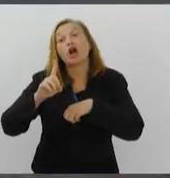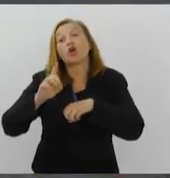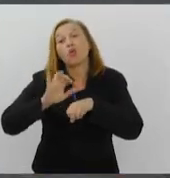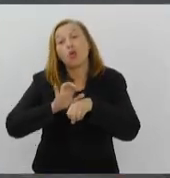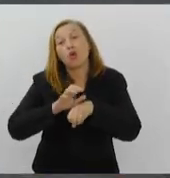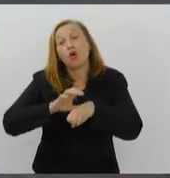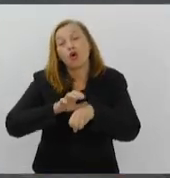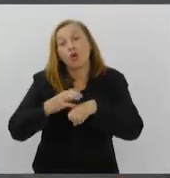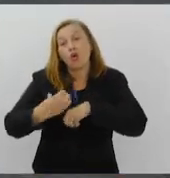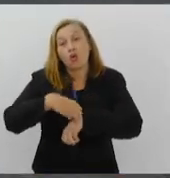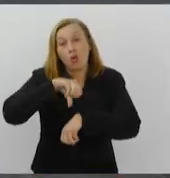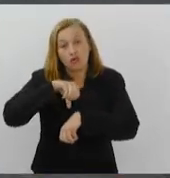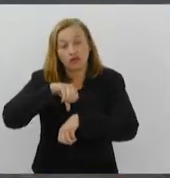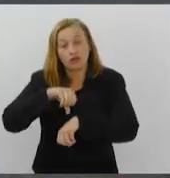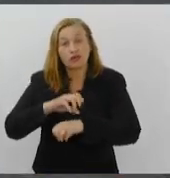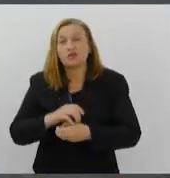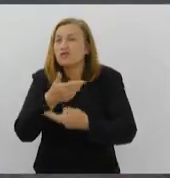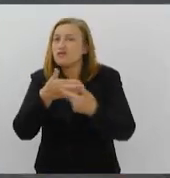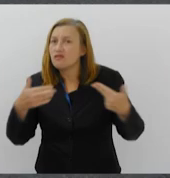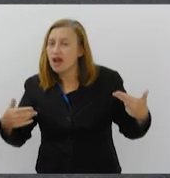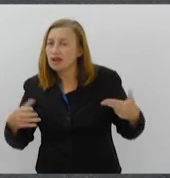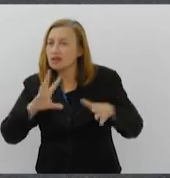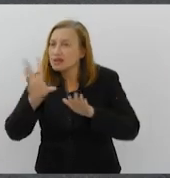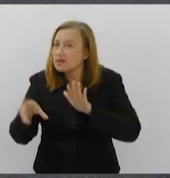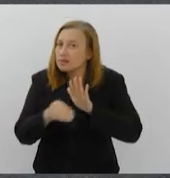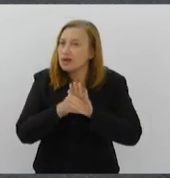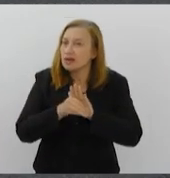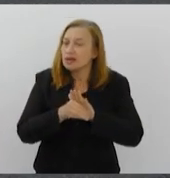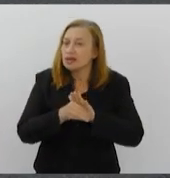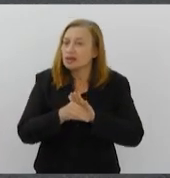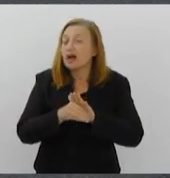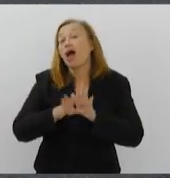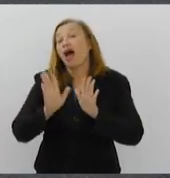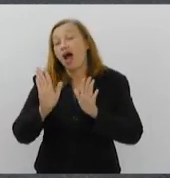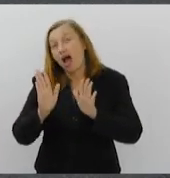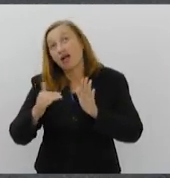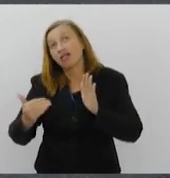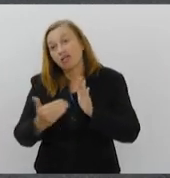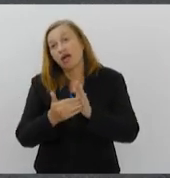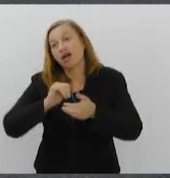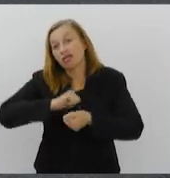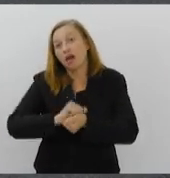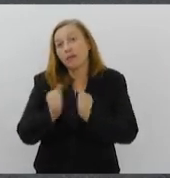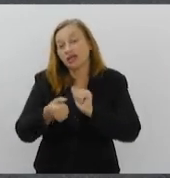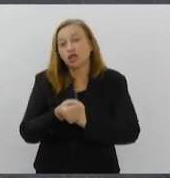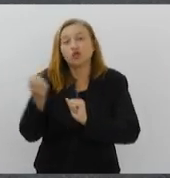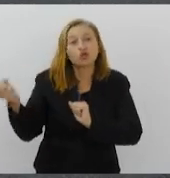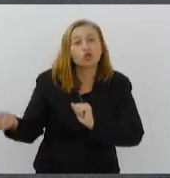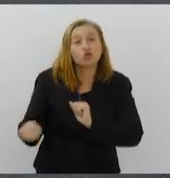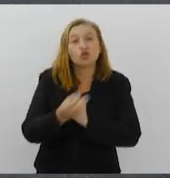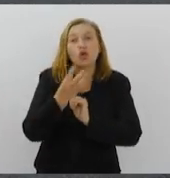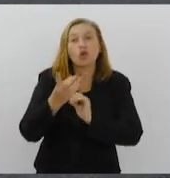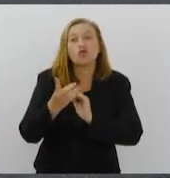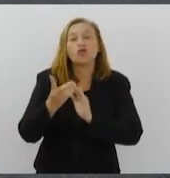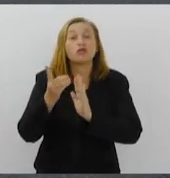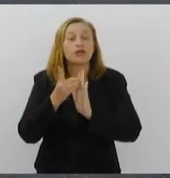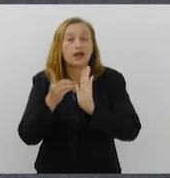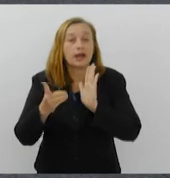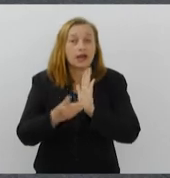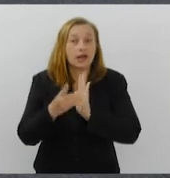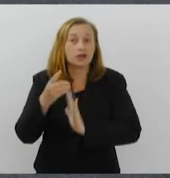na questão da Covid. Eu fiz várias emendas, até adequando esse novo decreto do